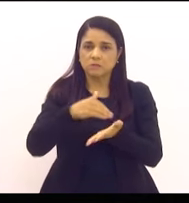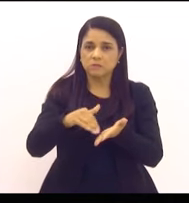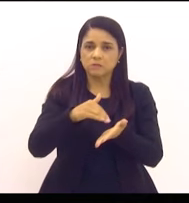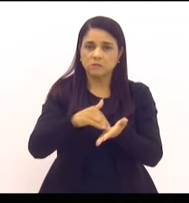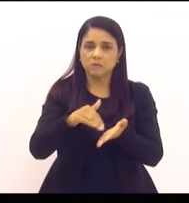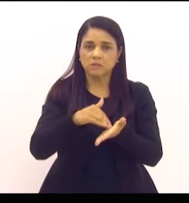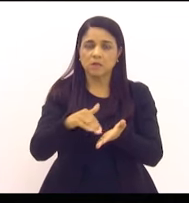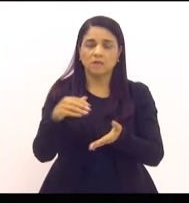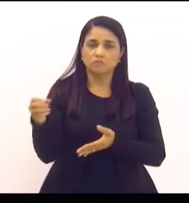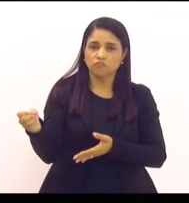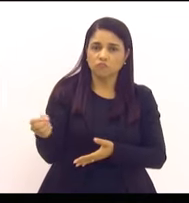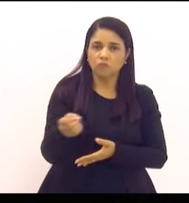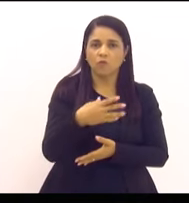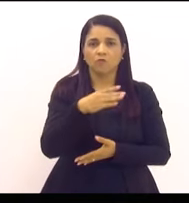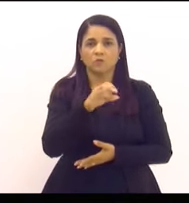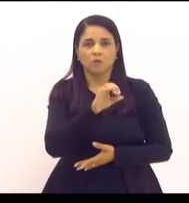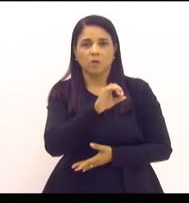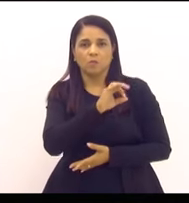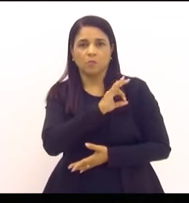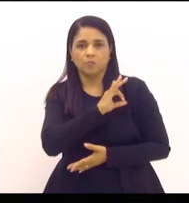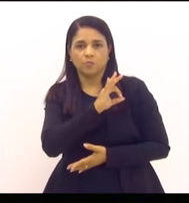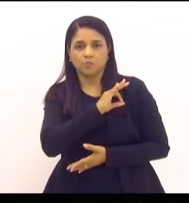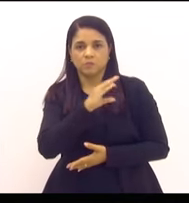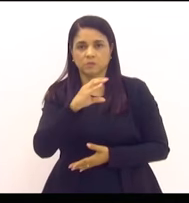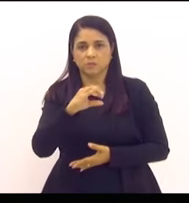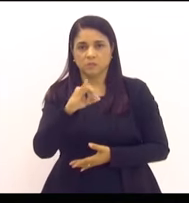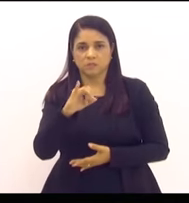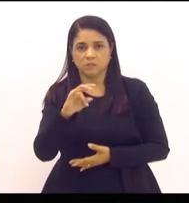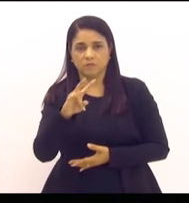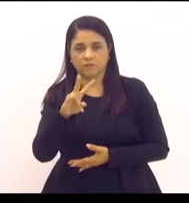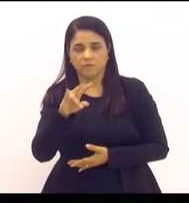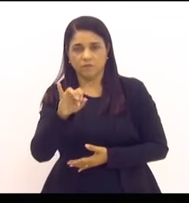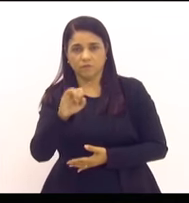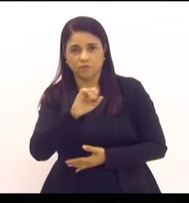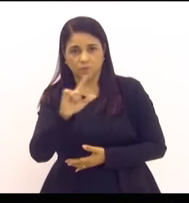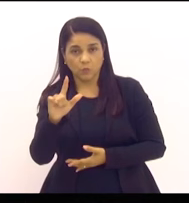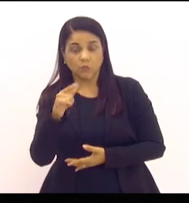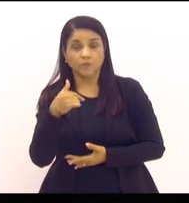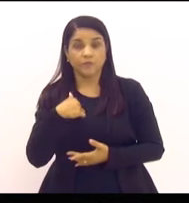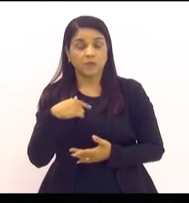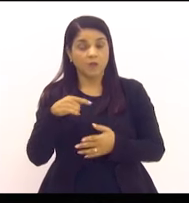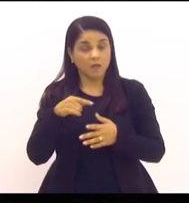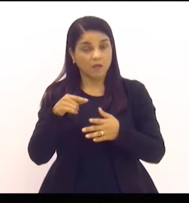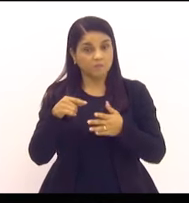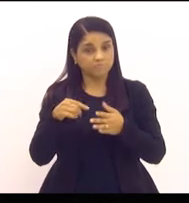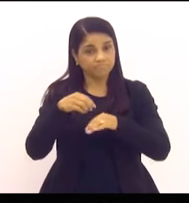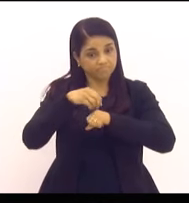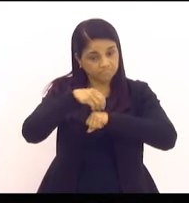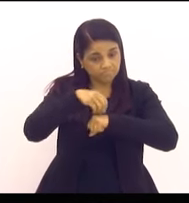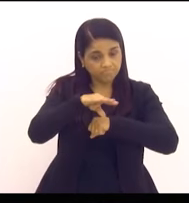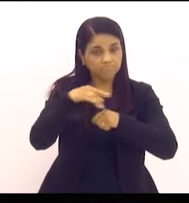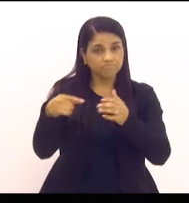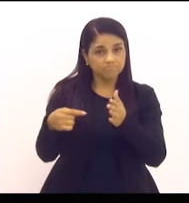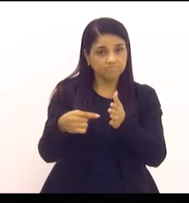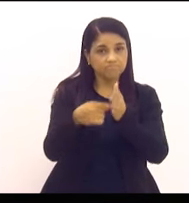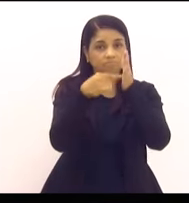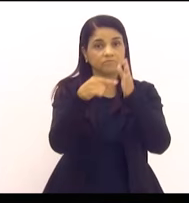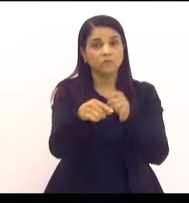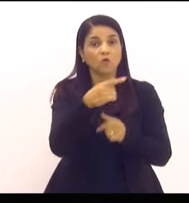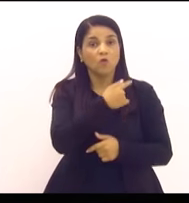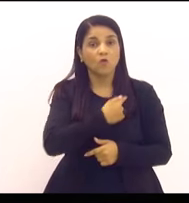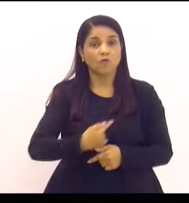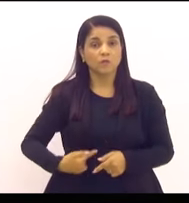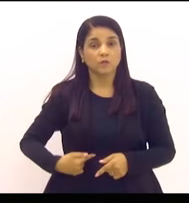Civil. A indicação do então secretário foi feita pelo governador de acordo com o